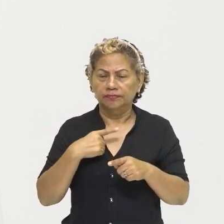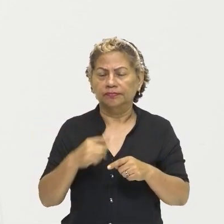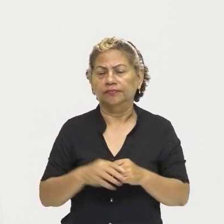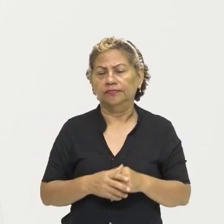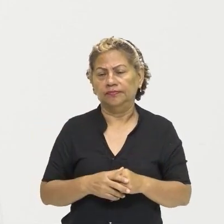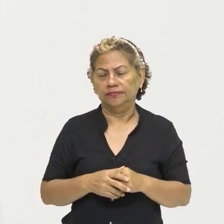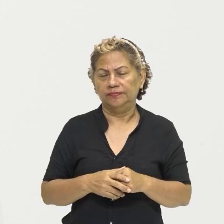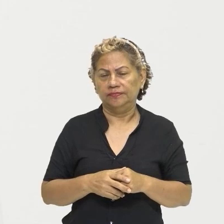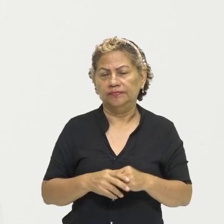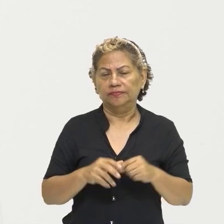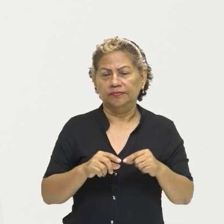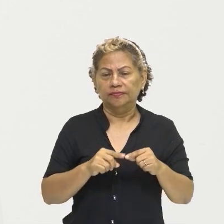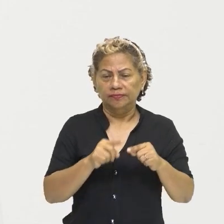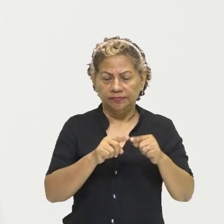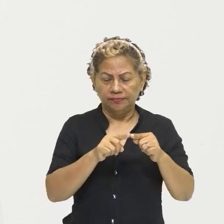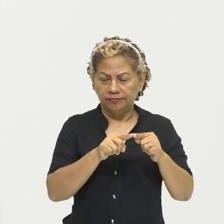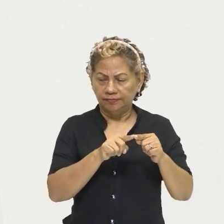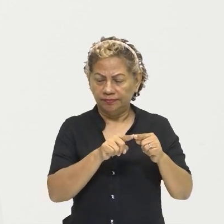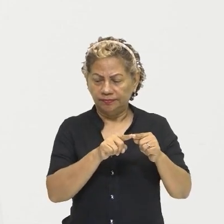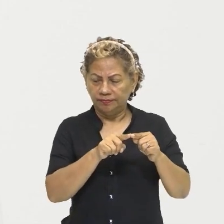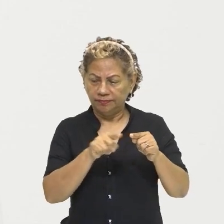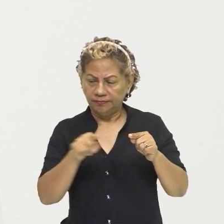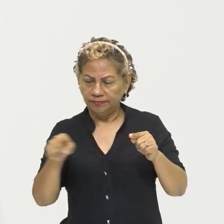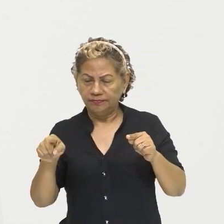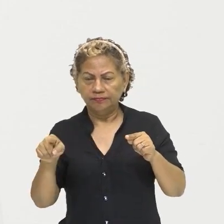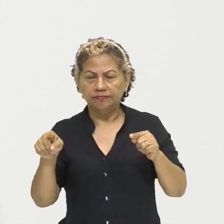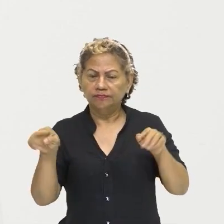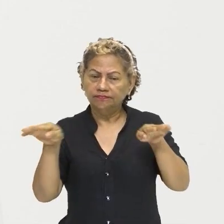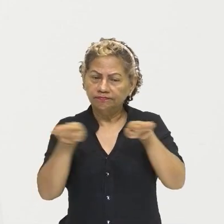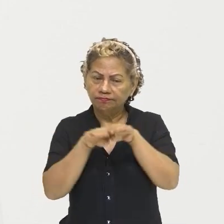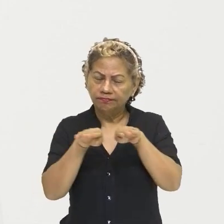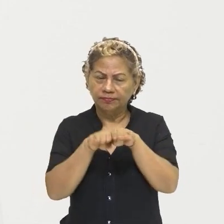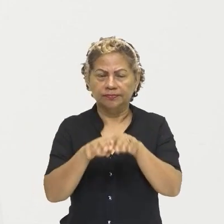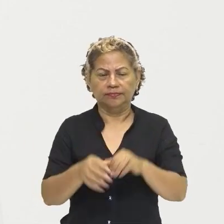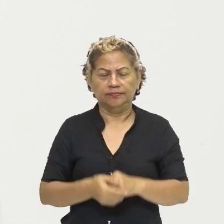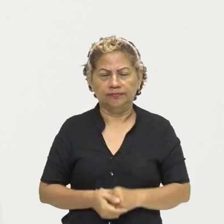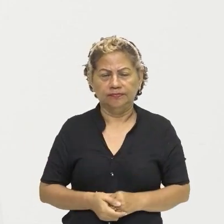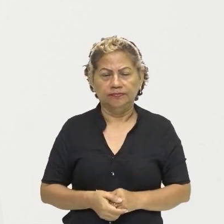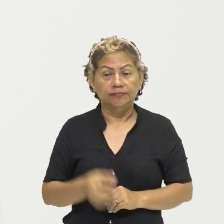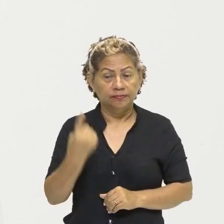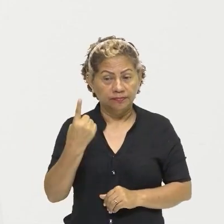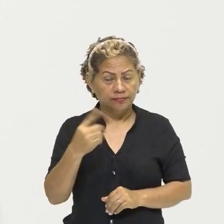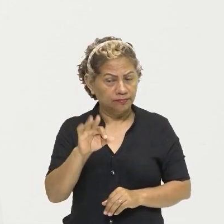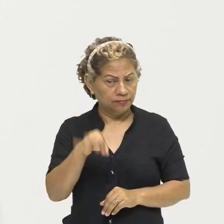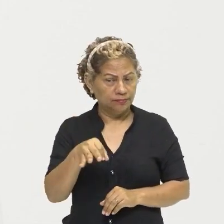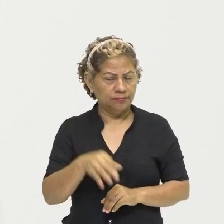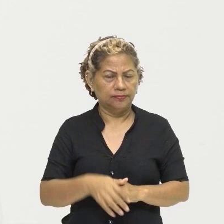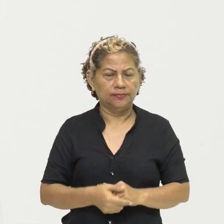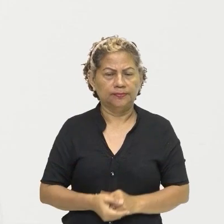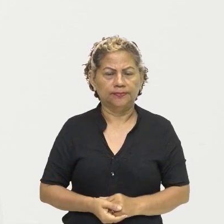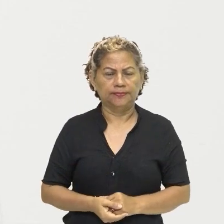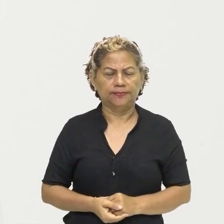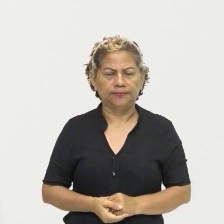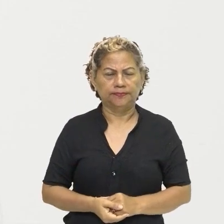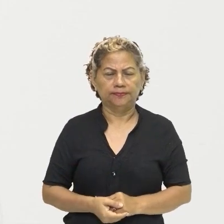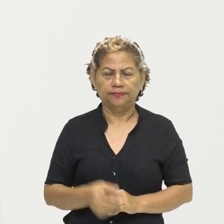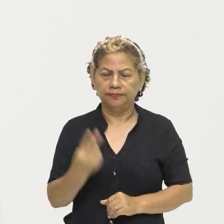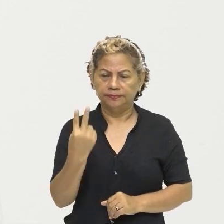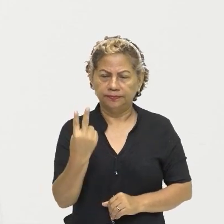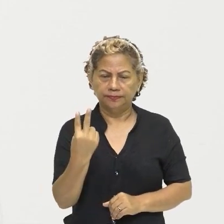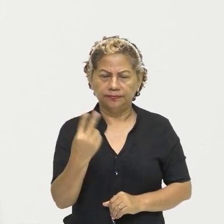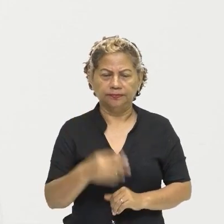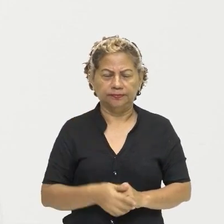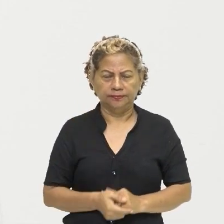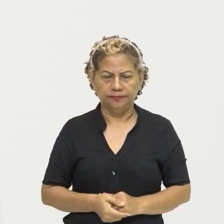pontos em que o intervalo de tempo é igual. Então, a afirmação 1, ela é correta. Afirmação